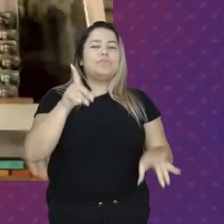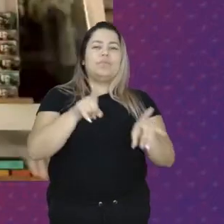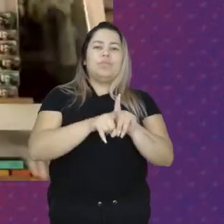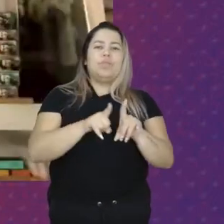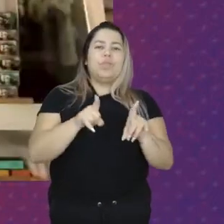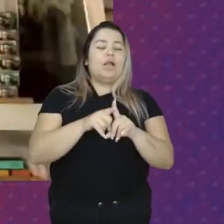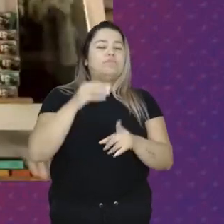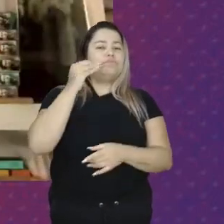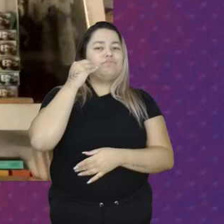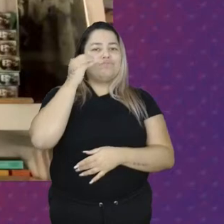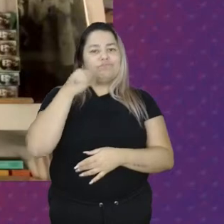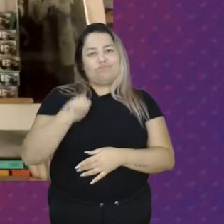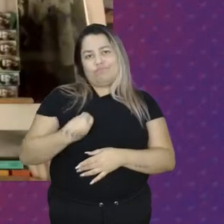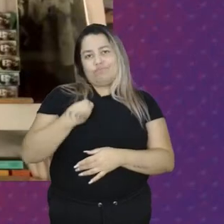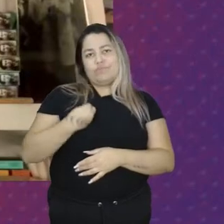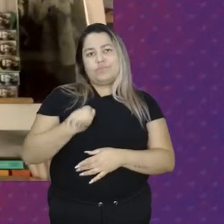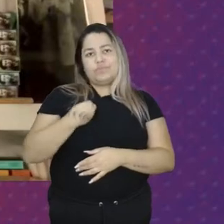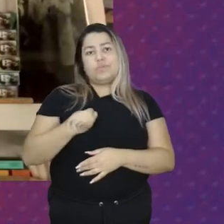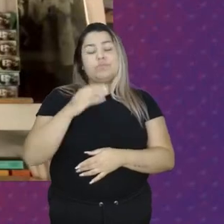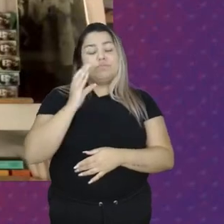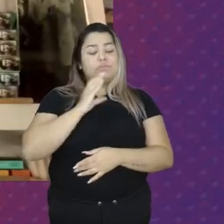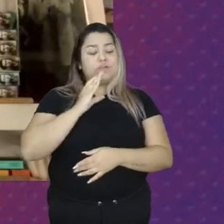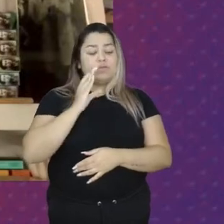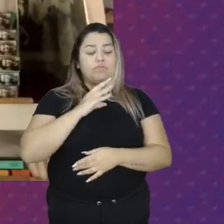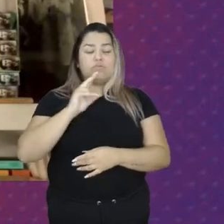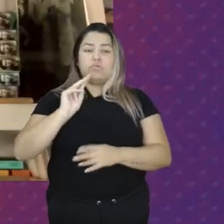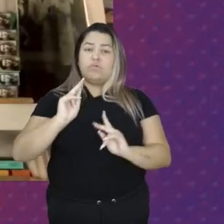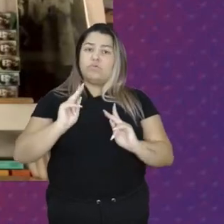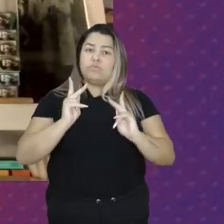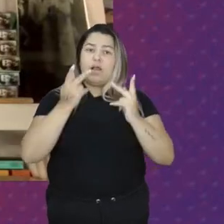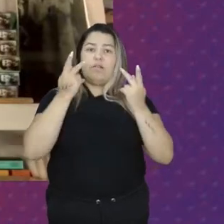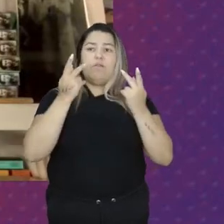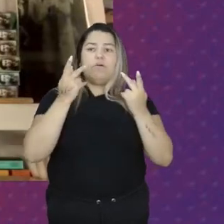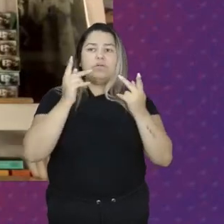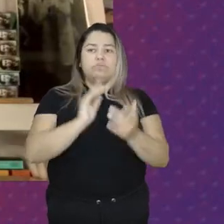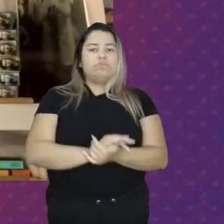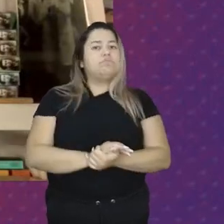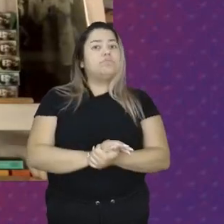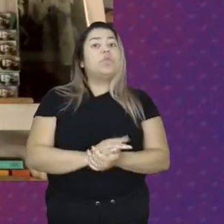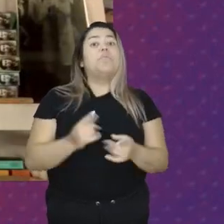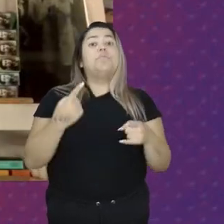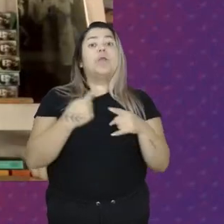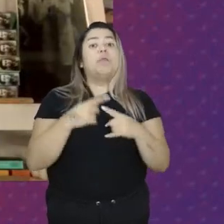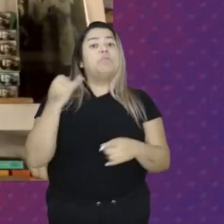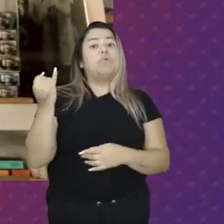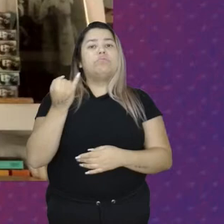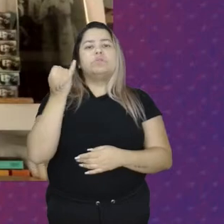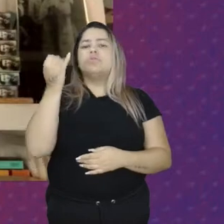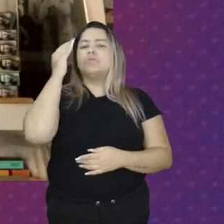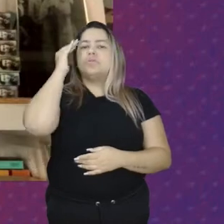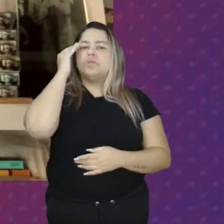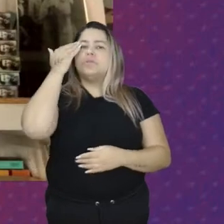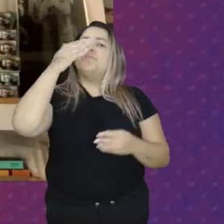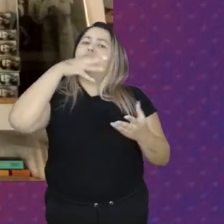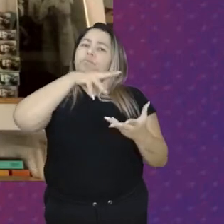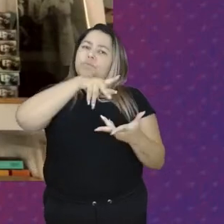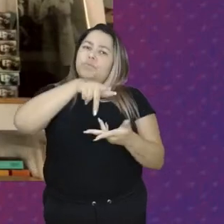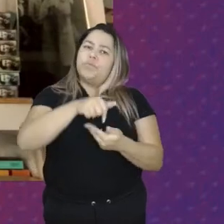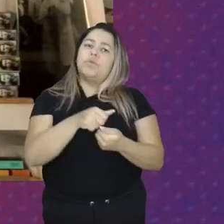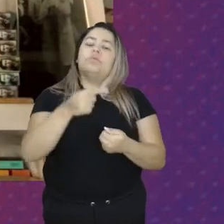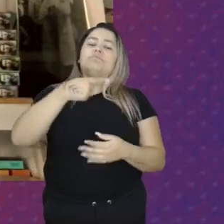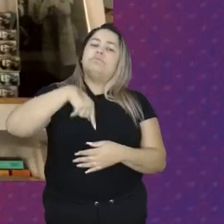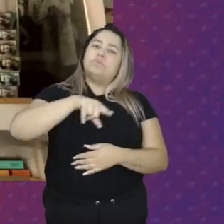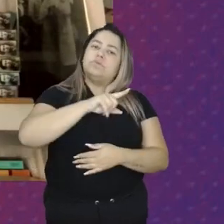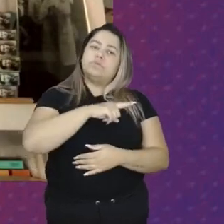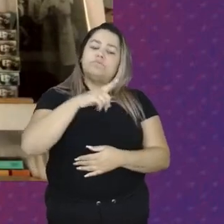que a gente vive e dos valores. Por que é importante interpretar o mundo? Para que nós